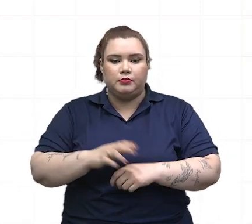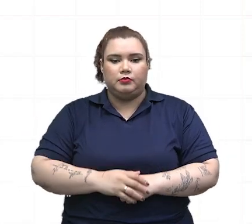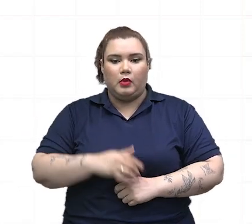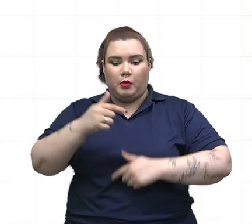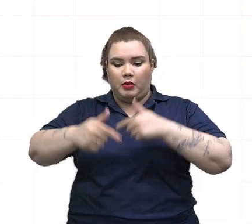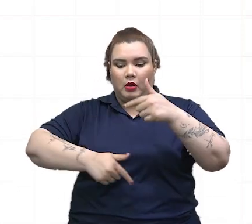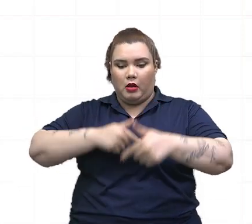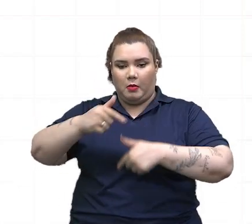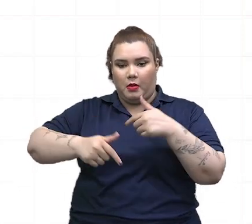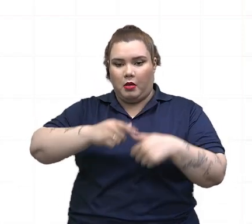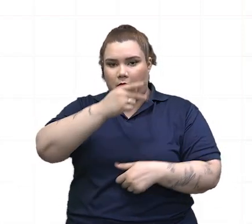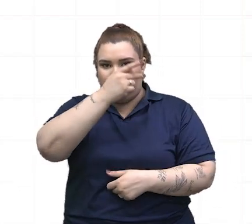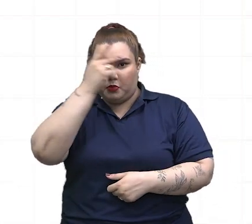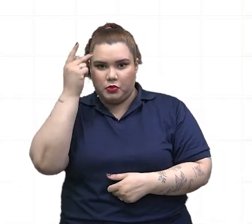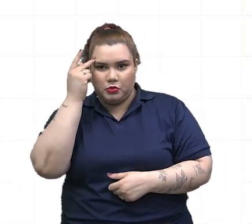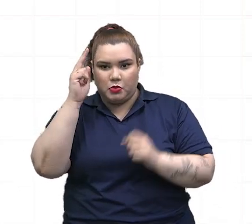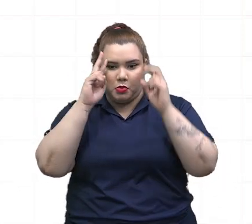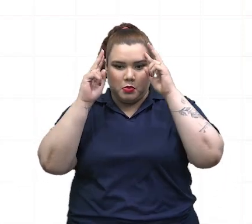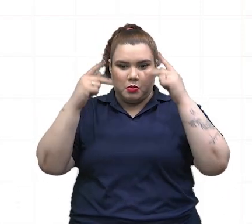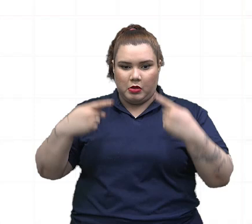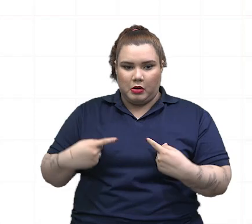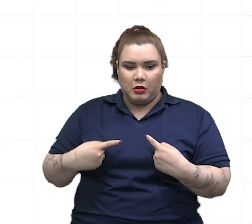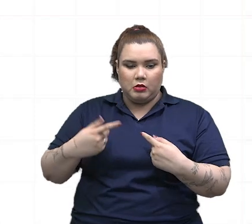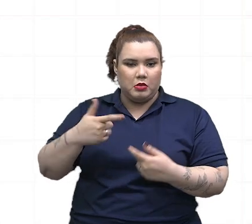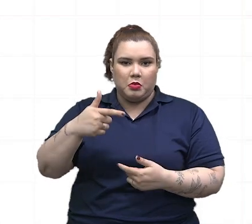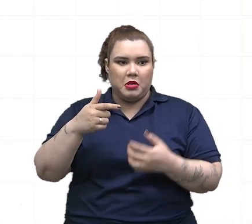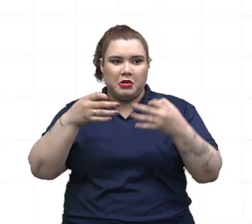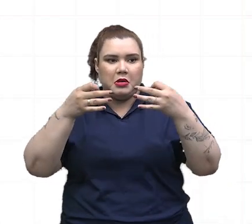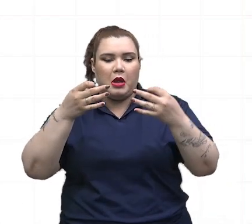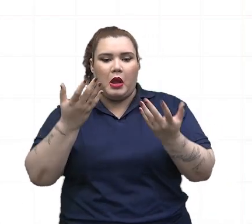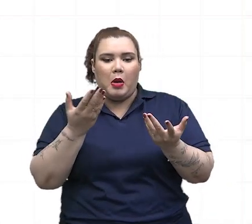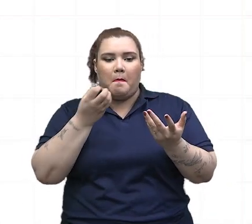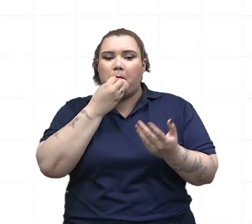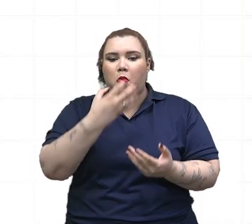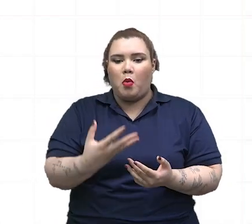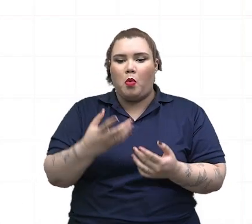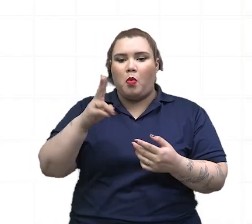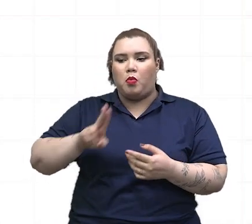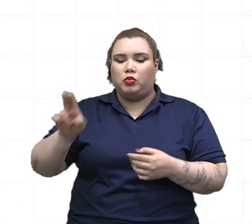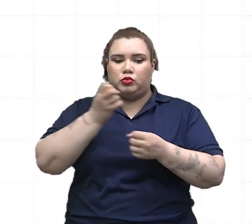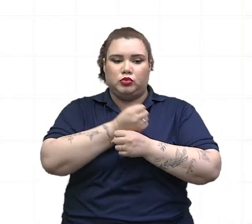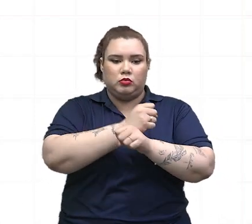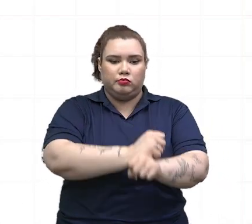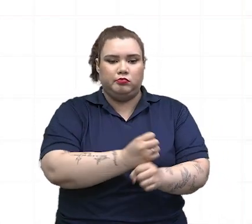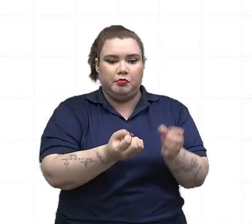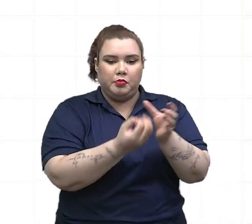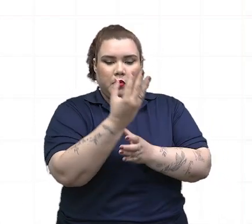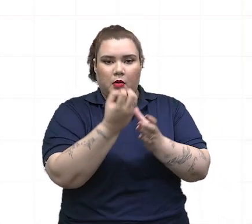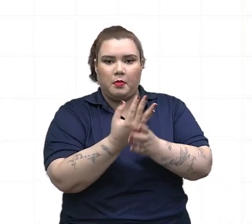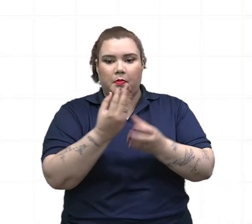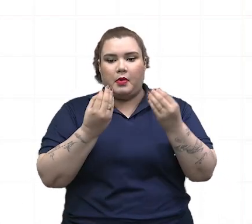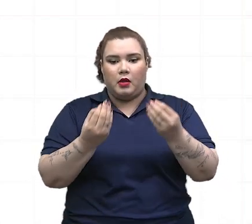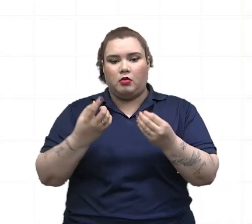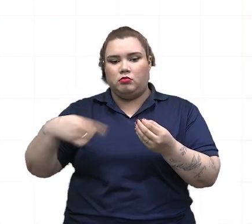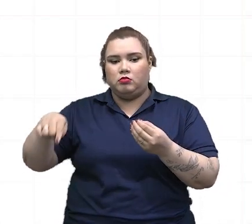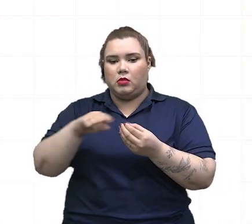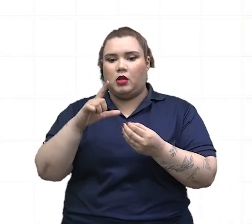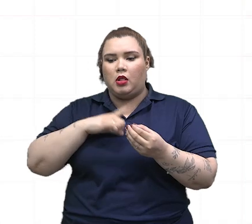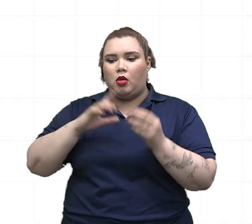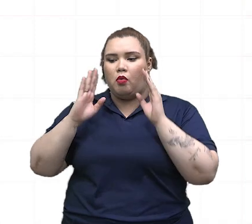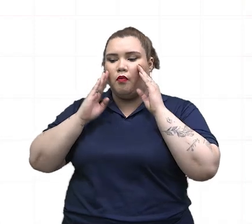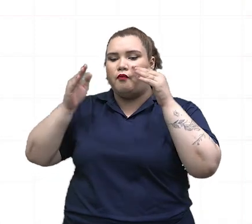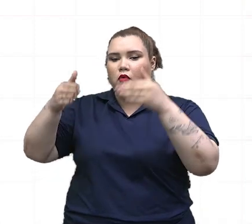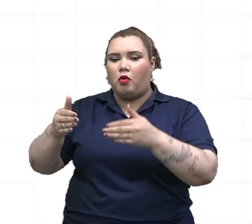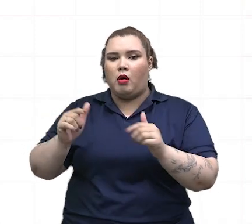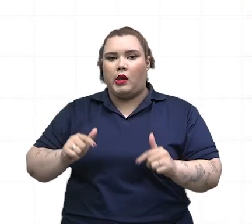trabalho manual era considerado indigno pelas elites, que usavam os escravos na produção para poder dedicar seu